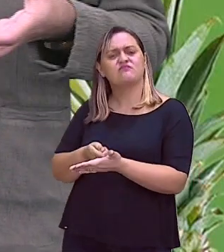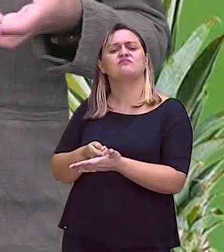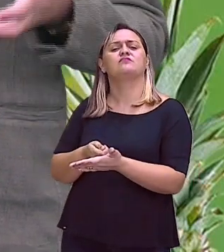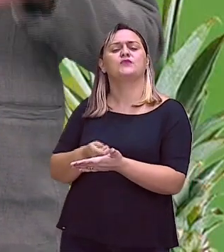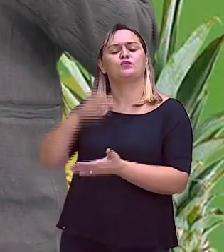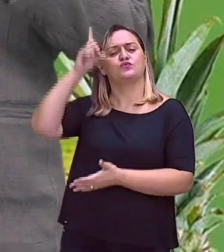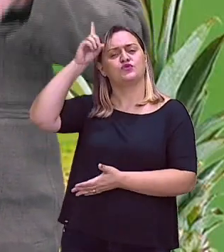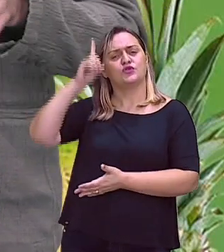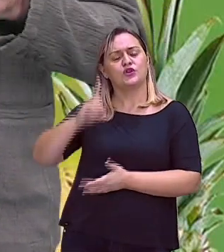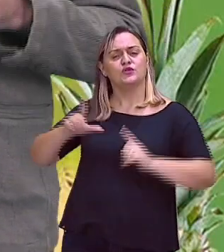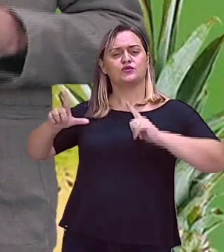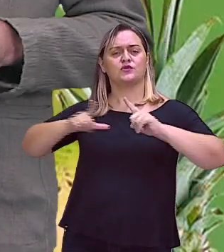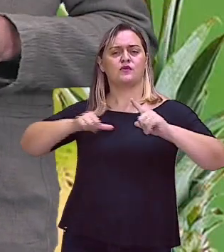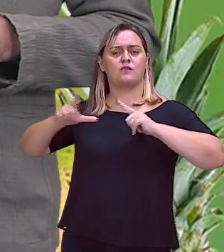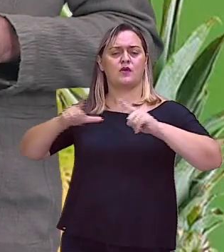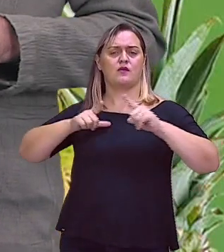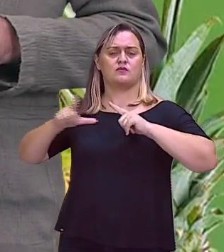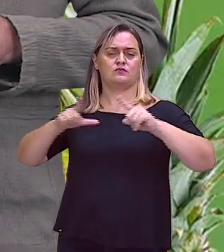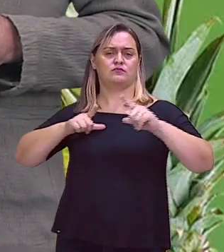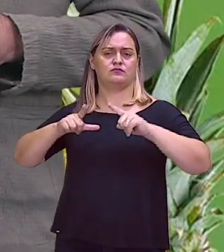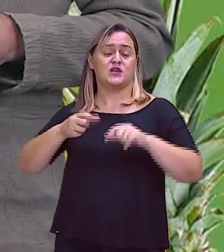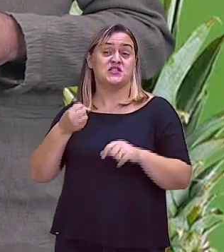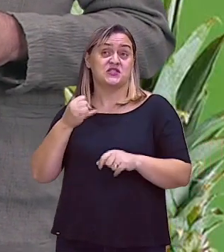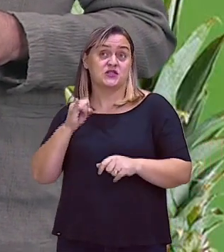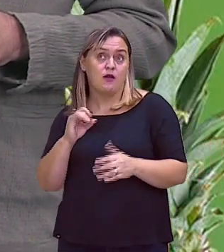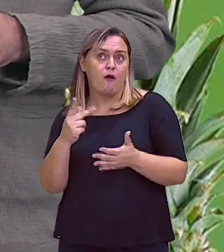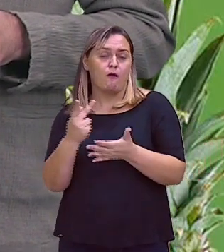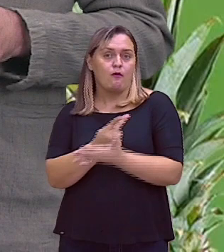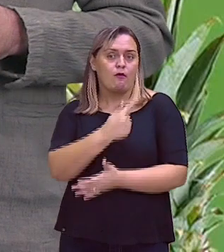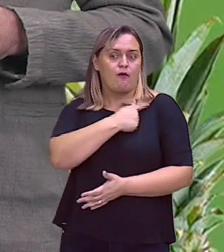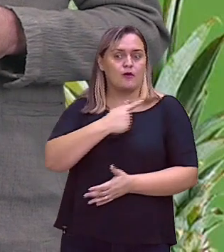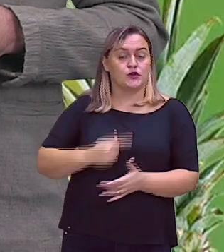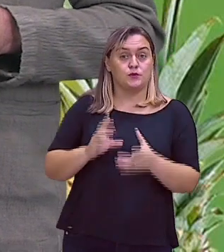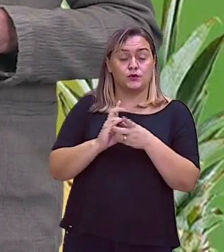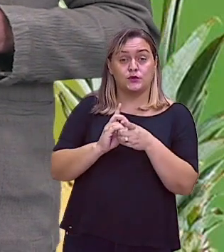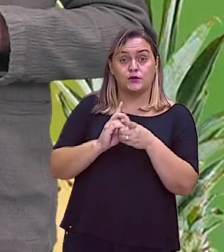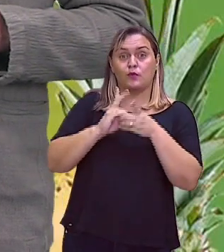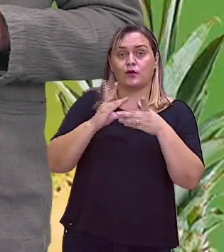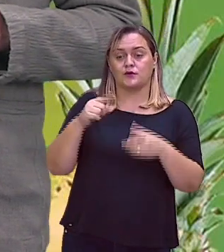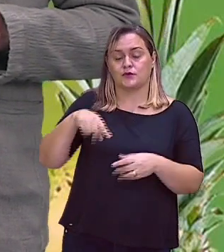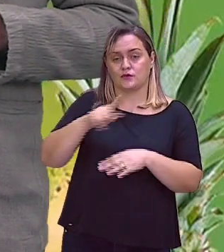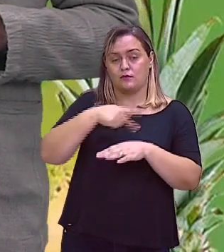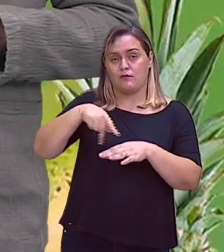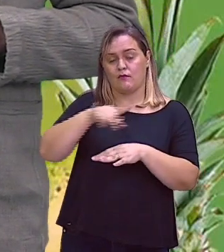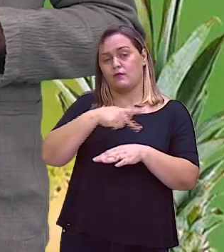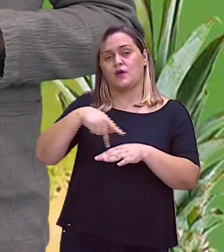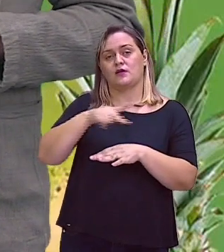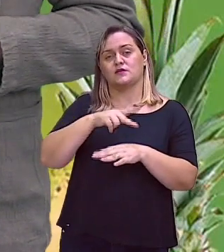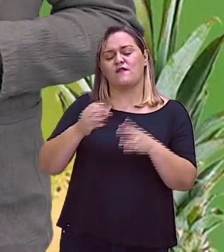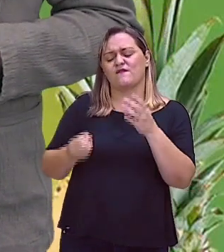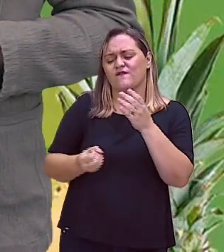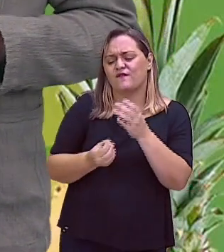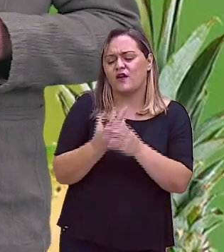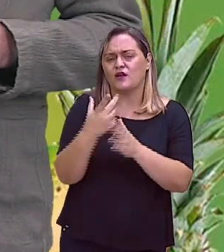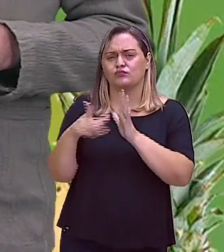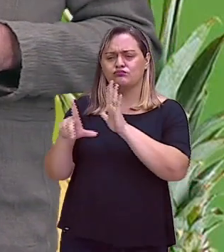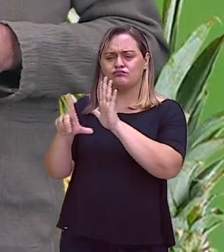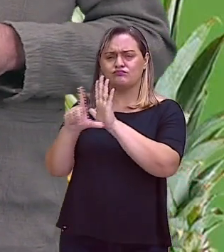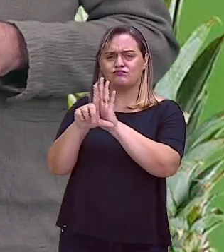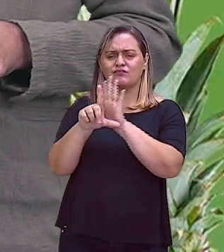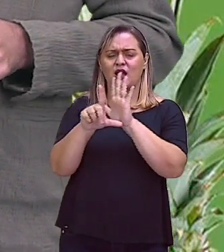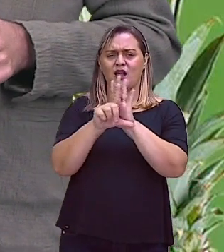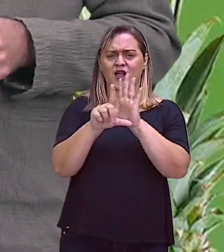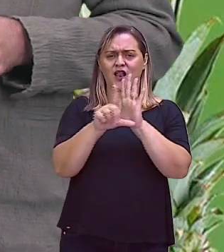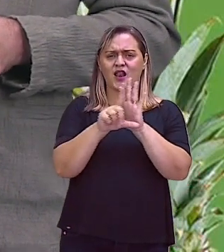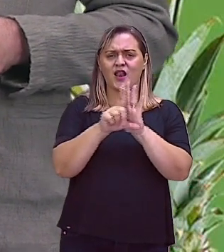surgisse no país um novo regime democrático com isso uma série de direitos trabalhistas foram criados